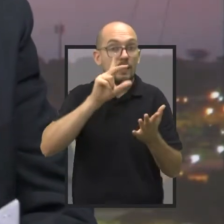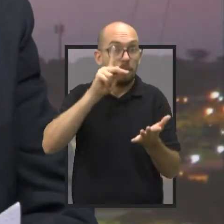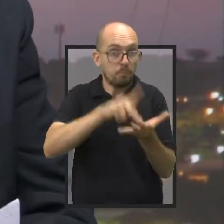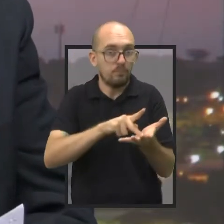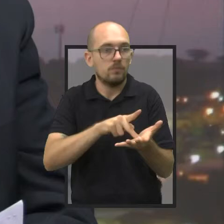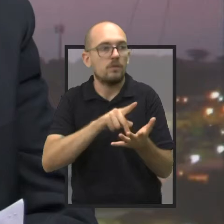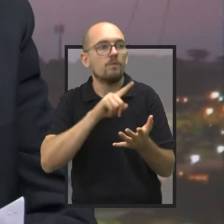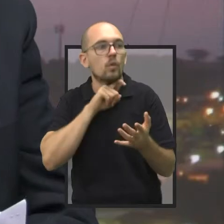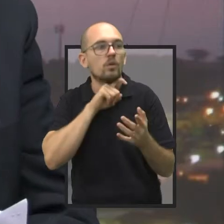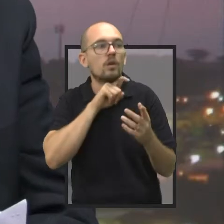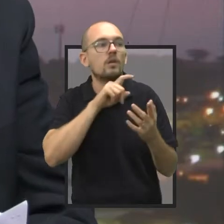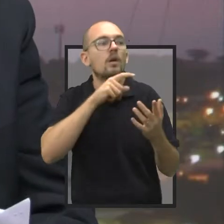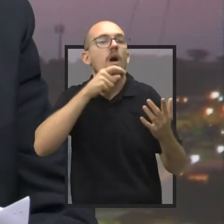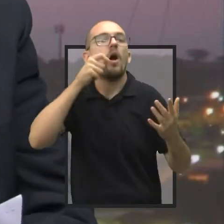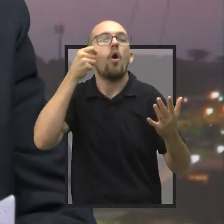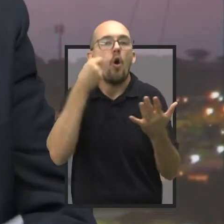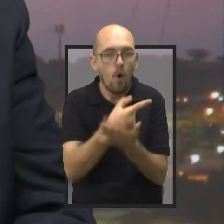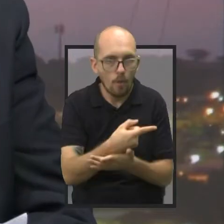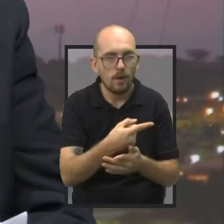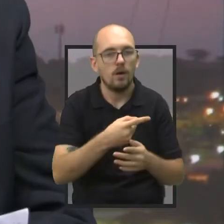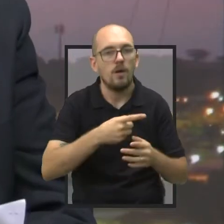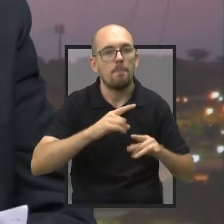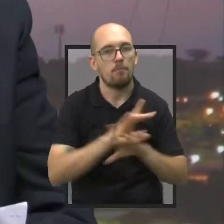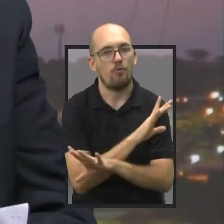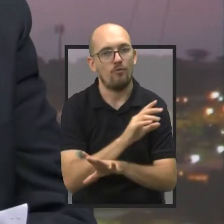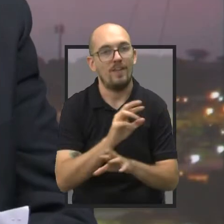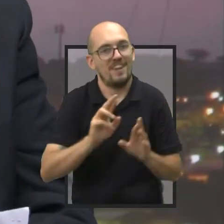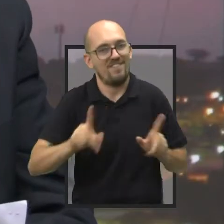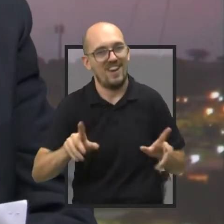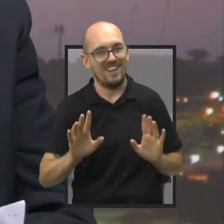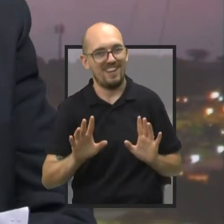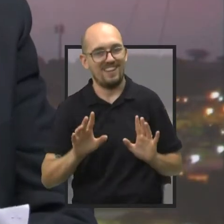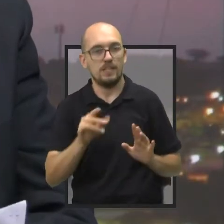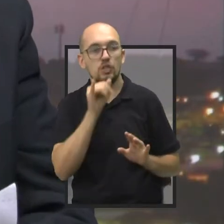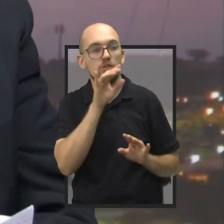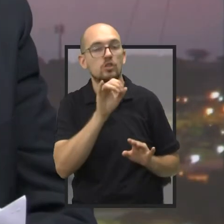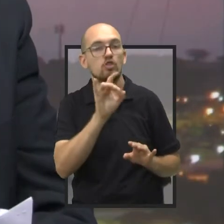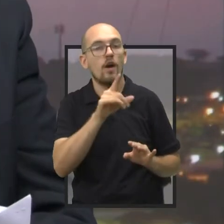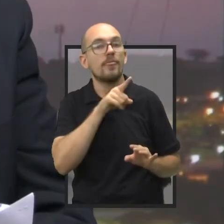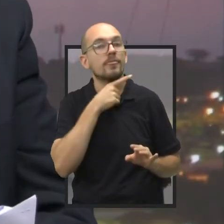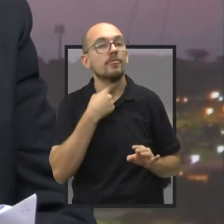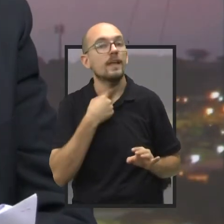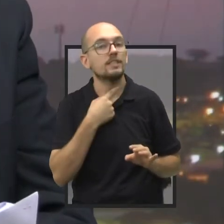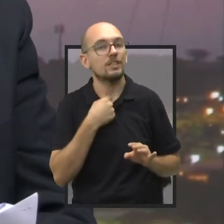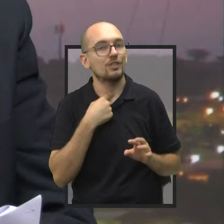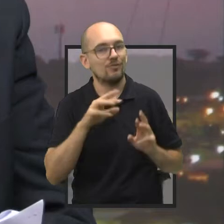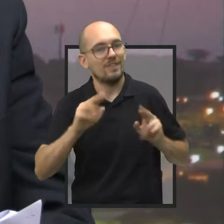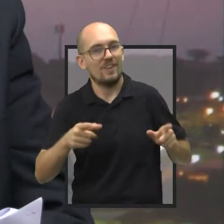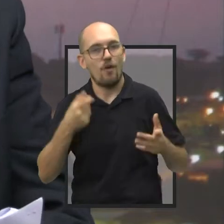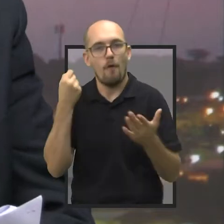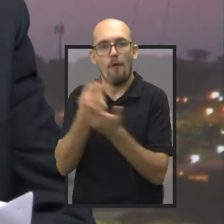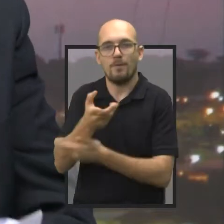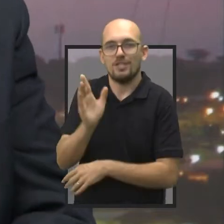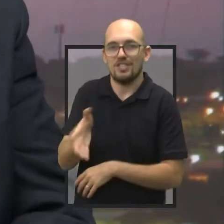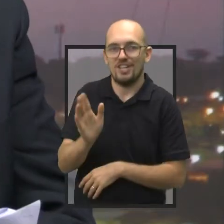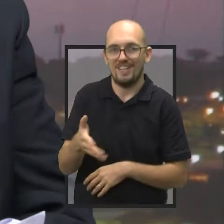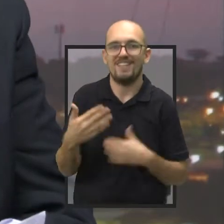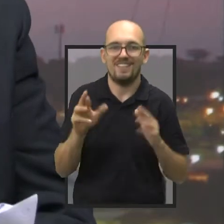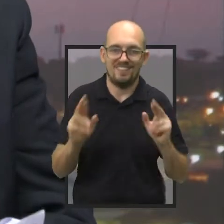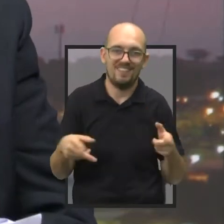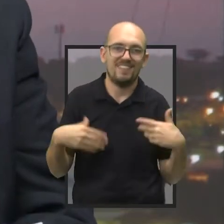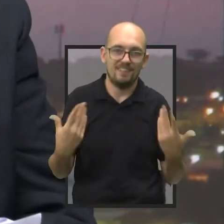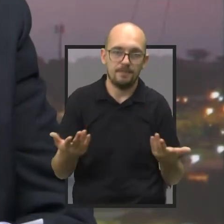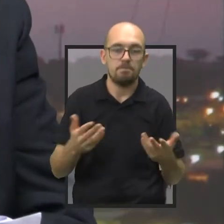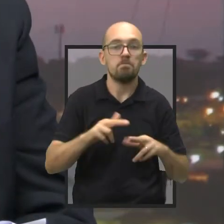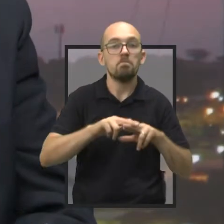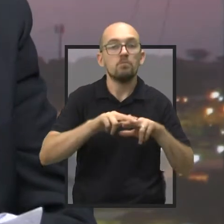comercial. Mas apenas o desejo, que é a demanda, o que acontece? Eu tenho que saber isso através de